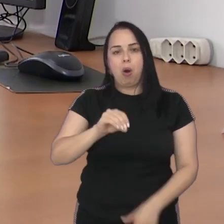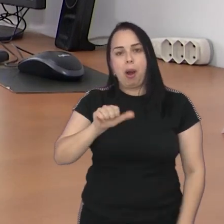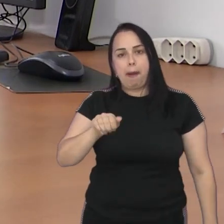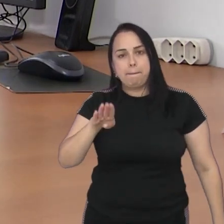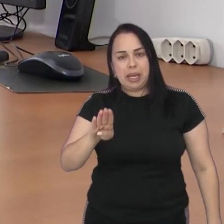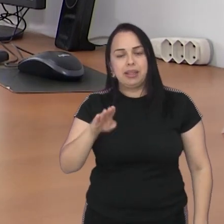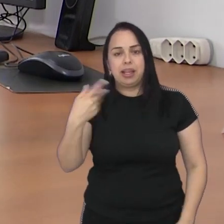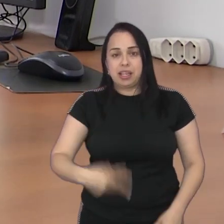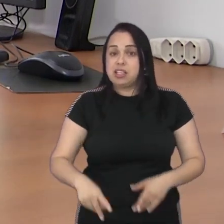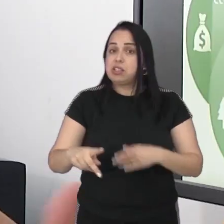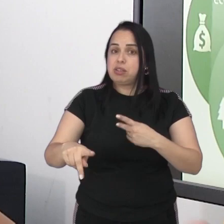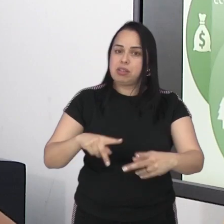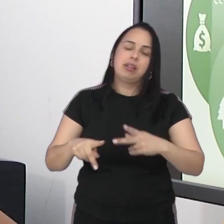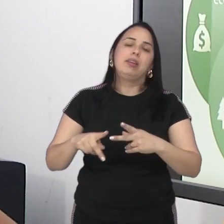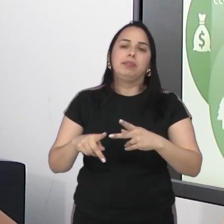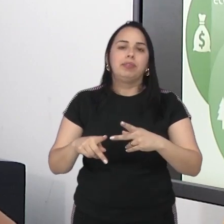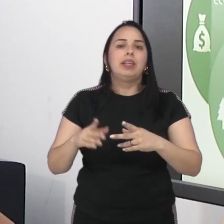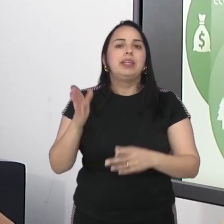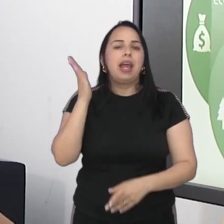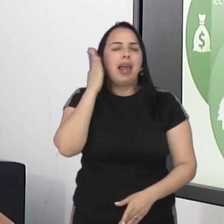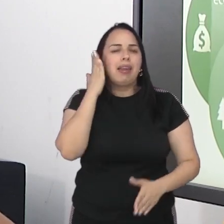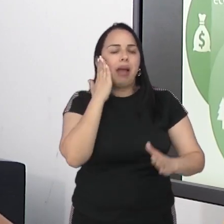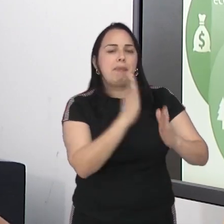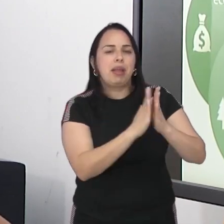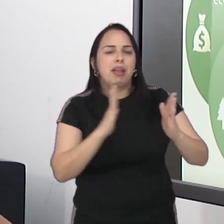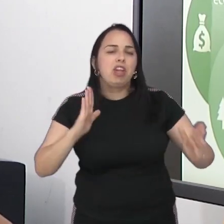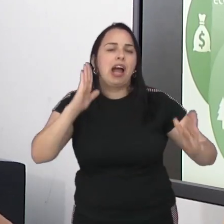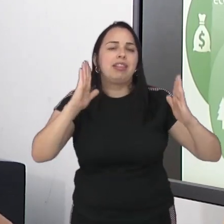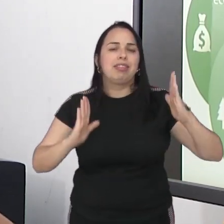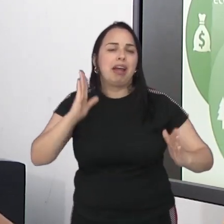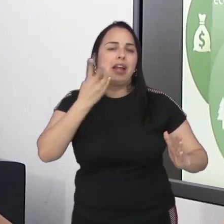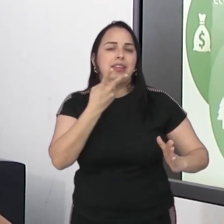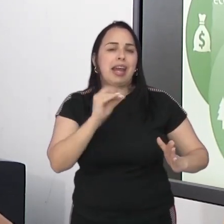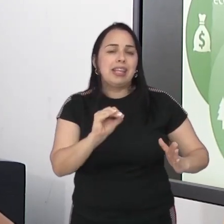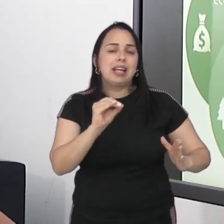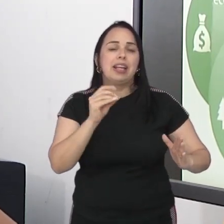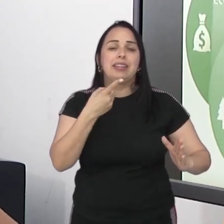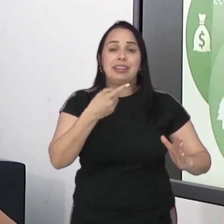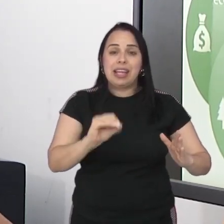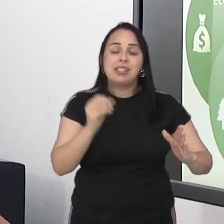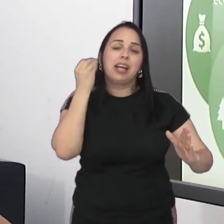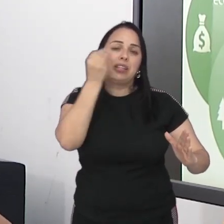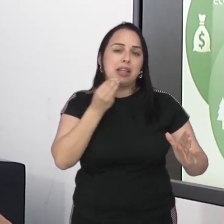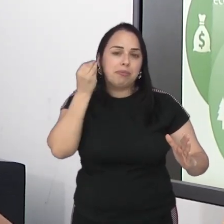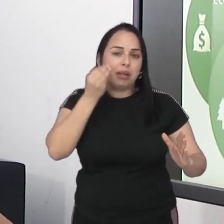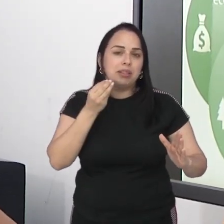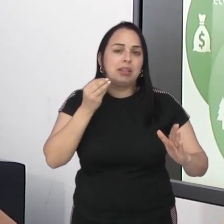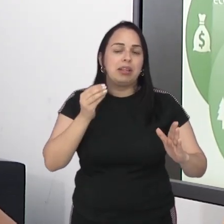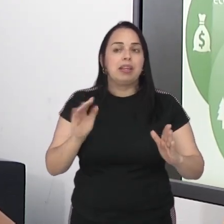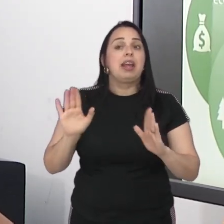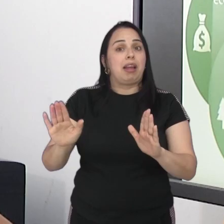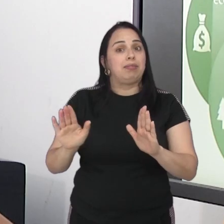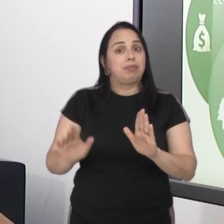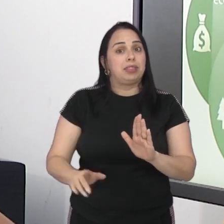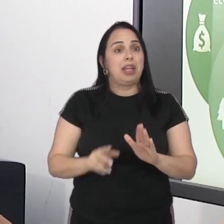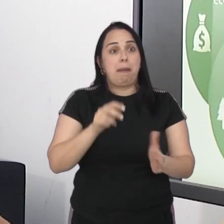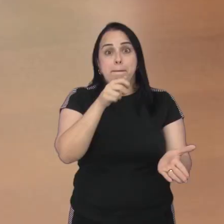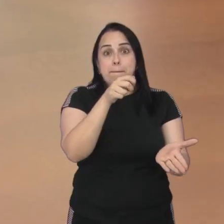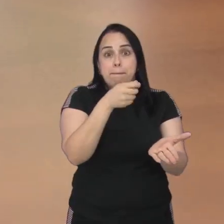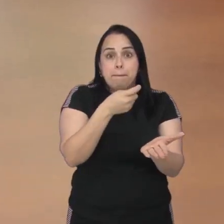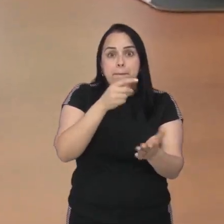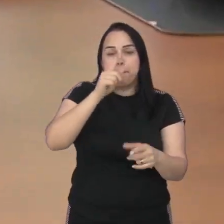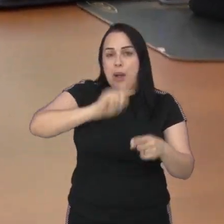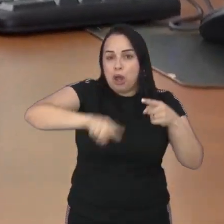OAB de São José dos Campos e acompanha a causa há mais de 10 anos. Ela comenta que ampliar as